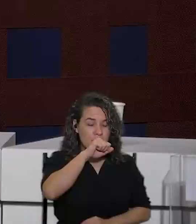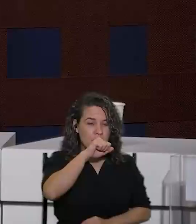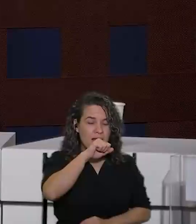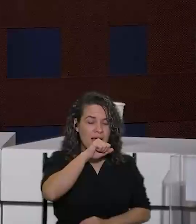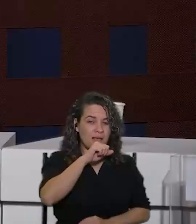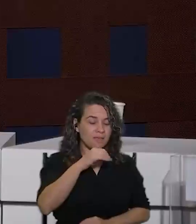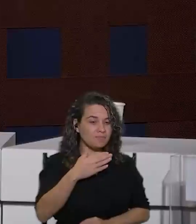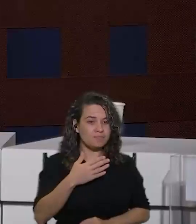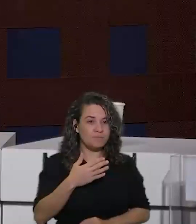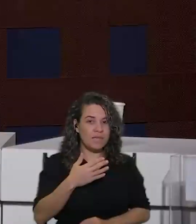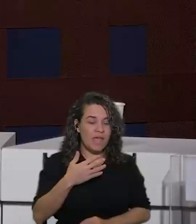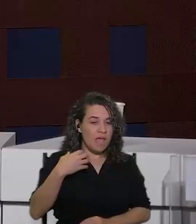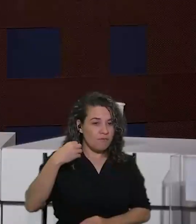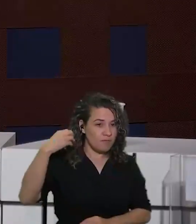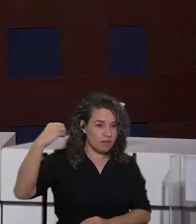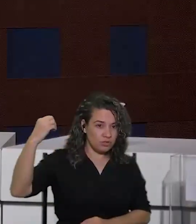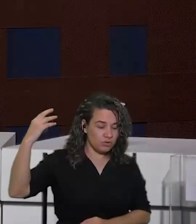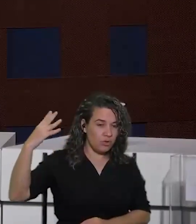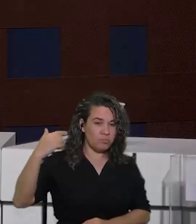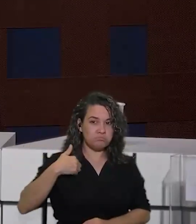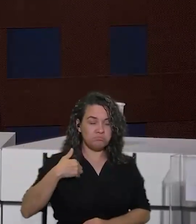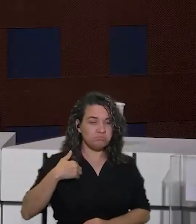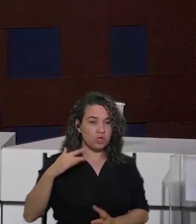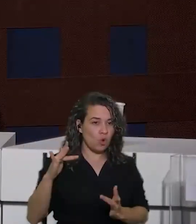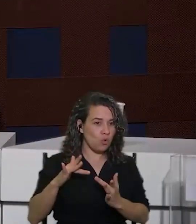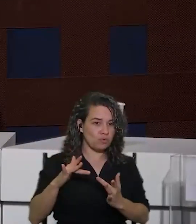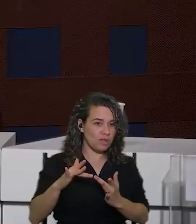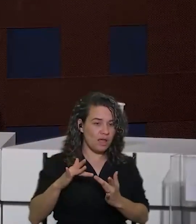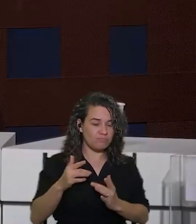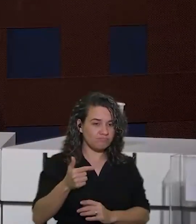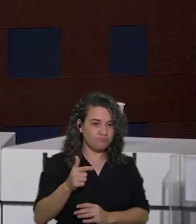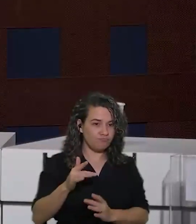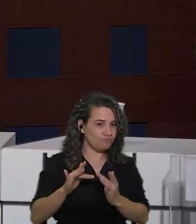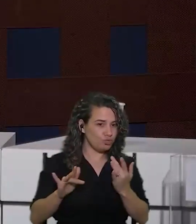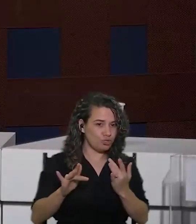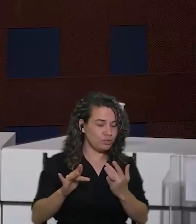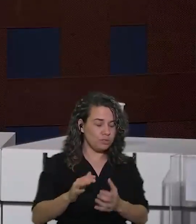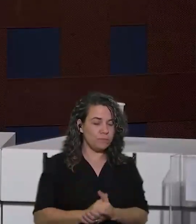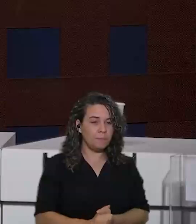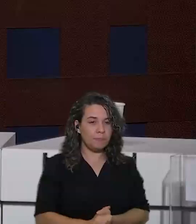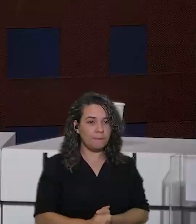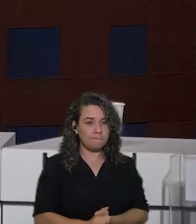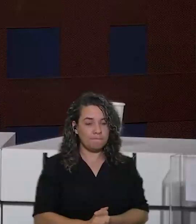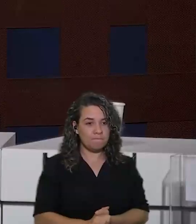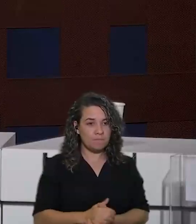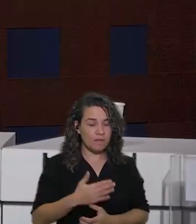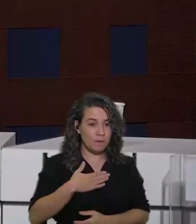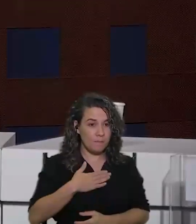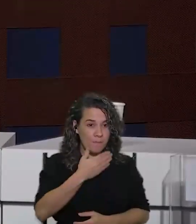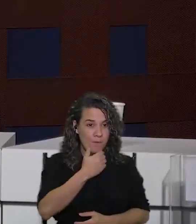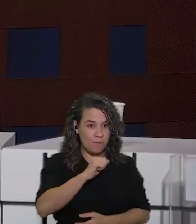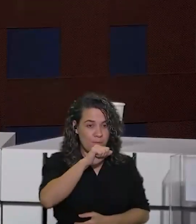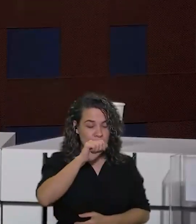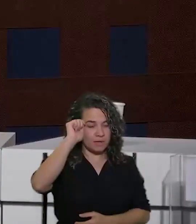essa família paterna. Meu pai foi criado na família, minha avó, a mãe dele é uma mulher branca, e o meu pai negro. Então, ele